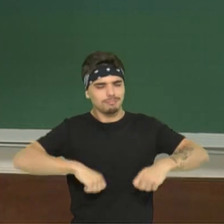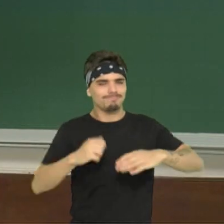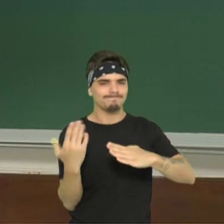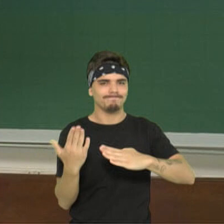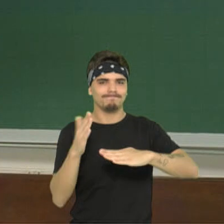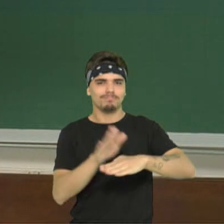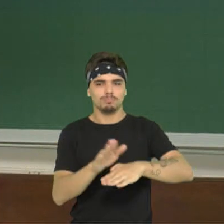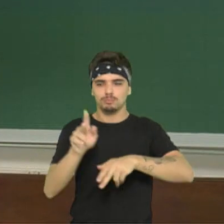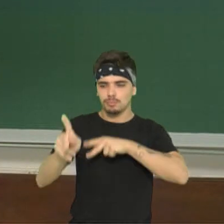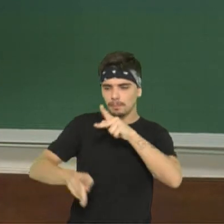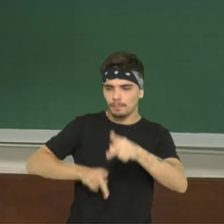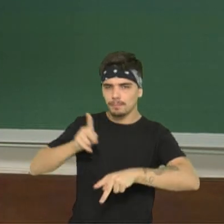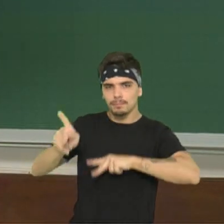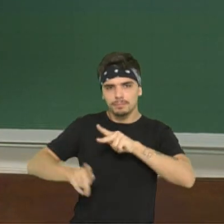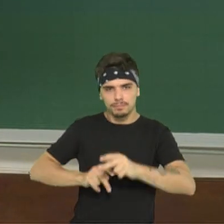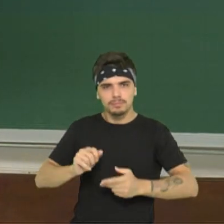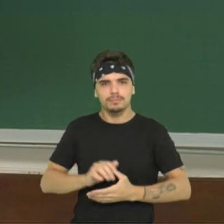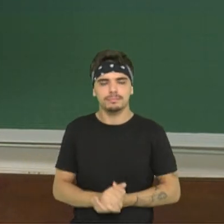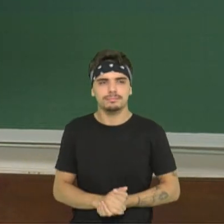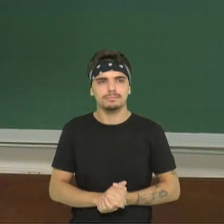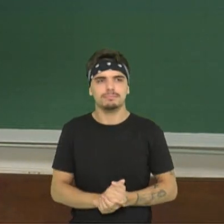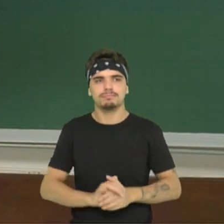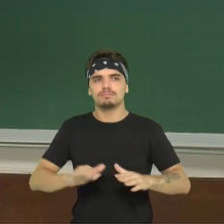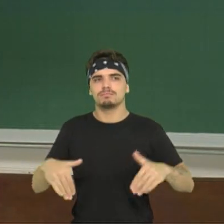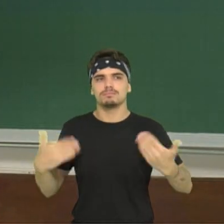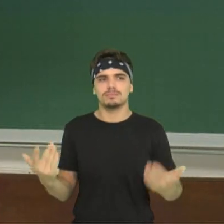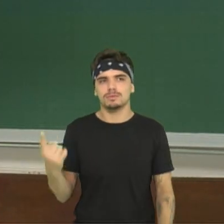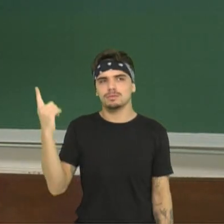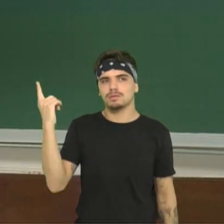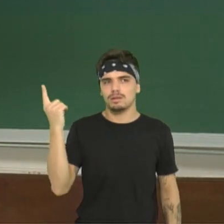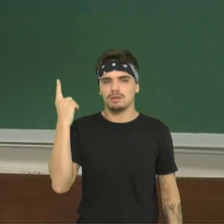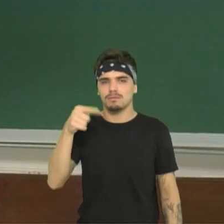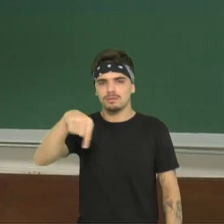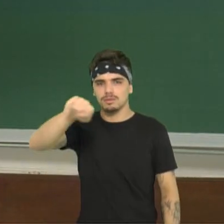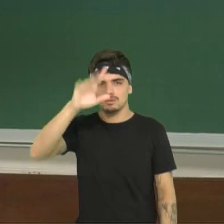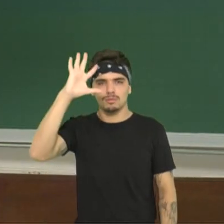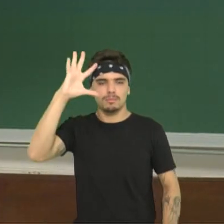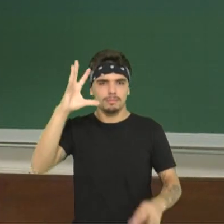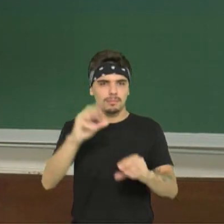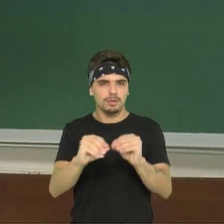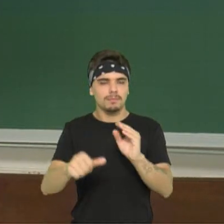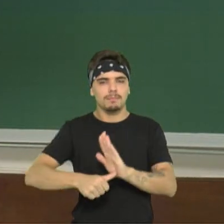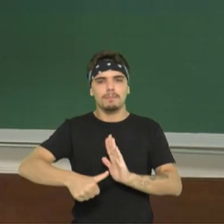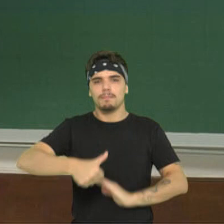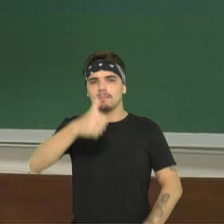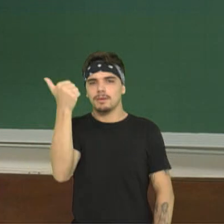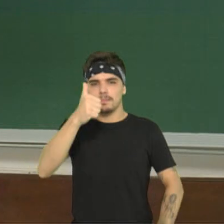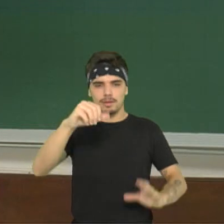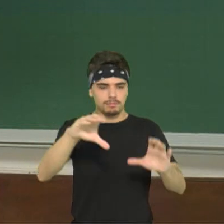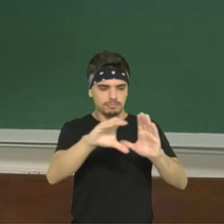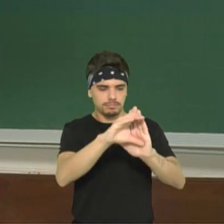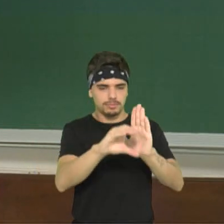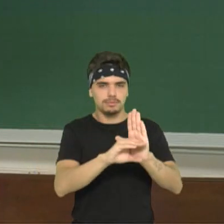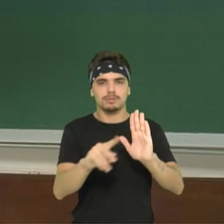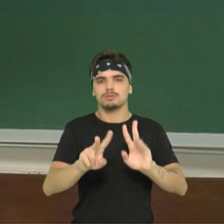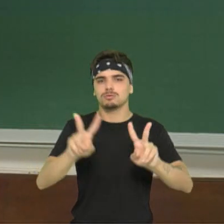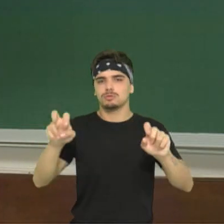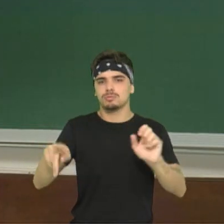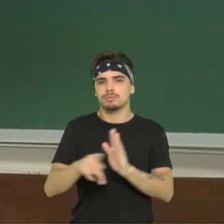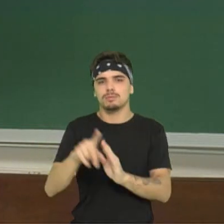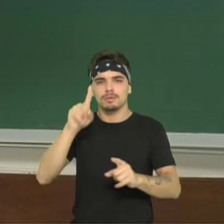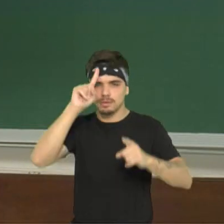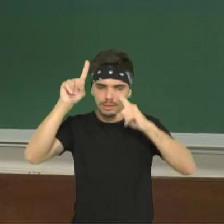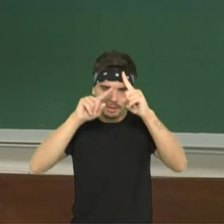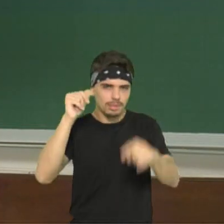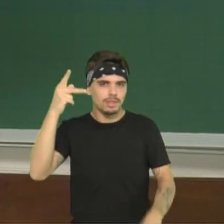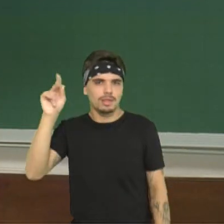dos perigos do entre guerras. Bom, aqui para ver se vocês compreenderam essa primeira parte sobre as ideias de Hannah